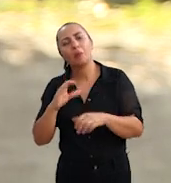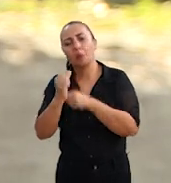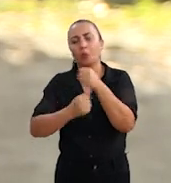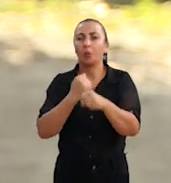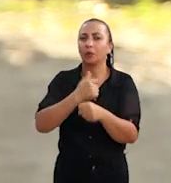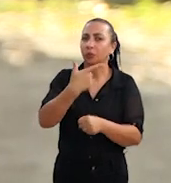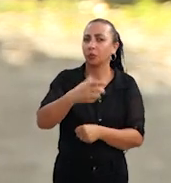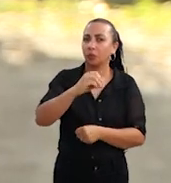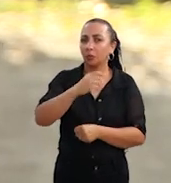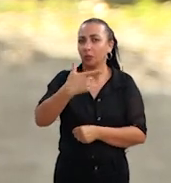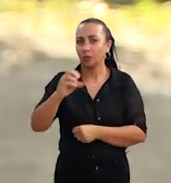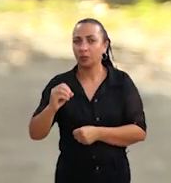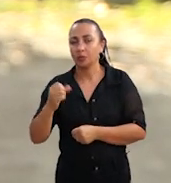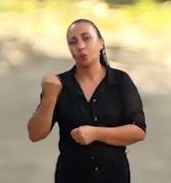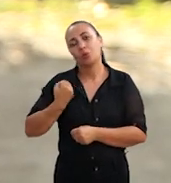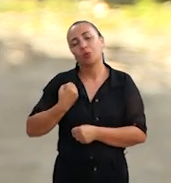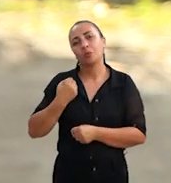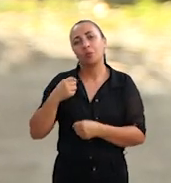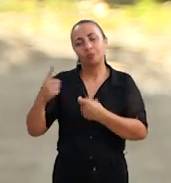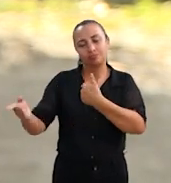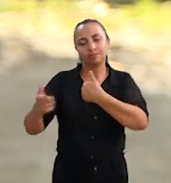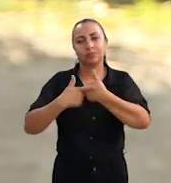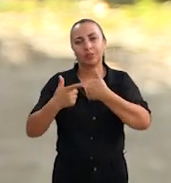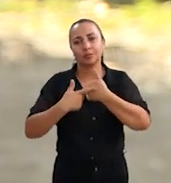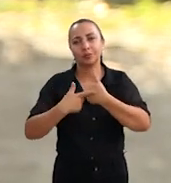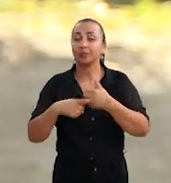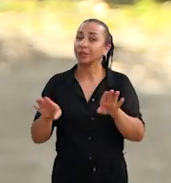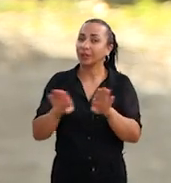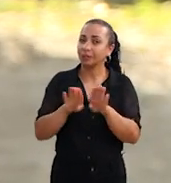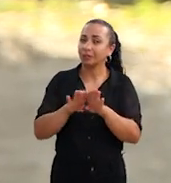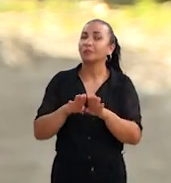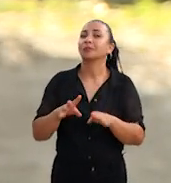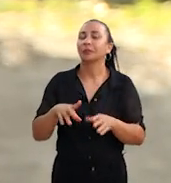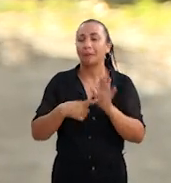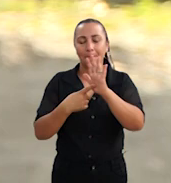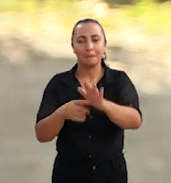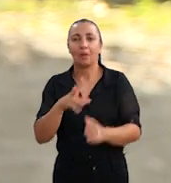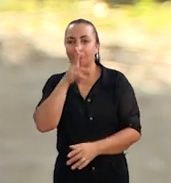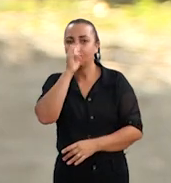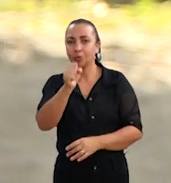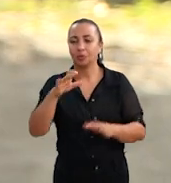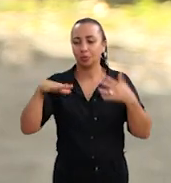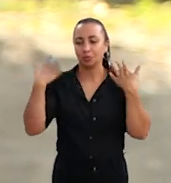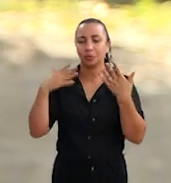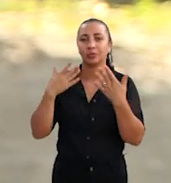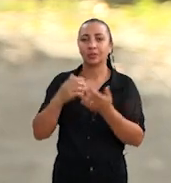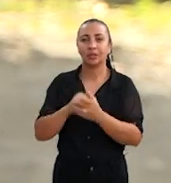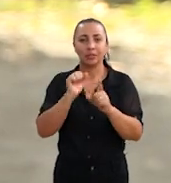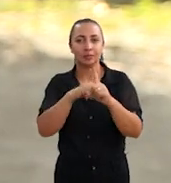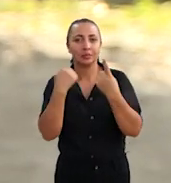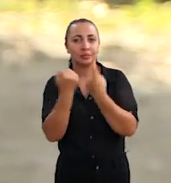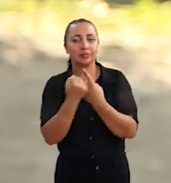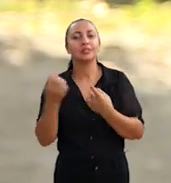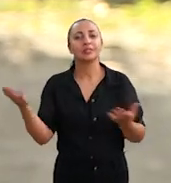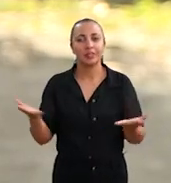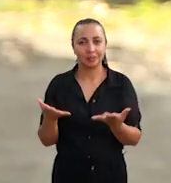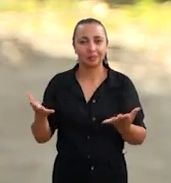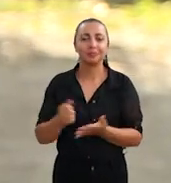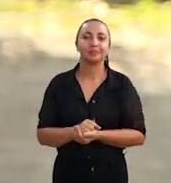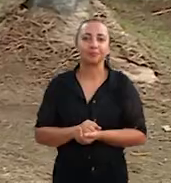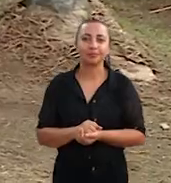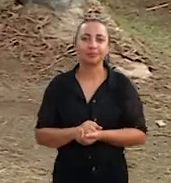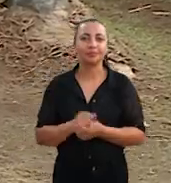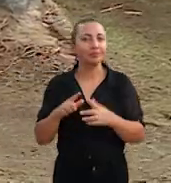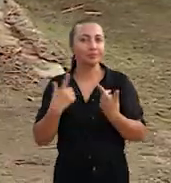terminou o ano de 2020 com dados positivos, né? Então, isso mostra a força do turismo na sociedade